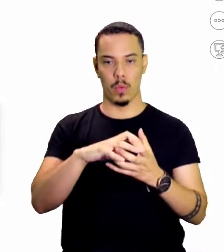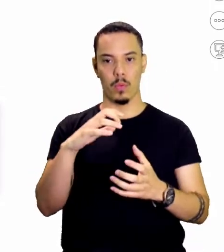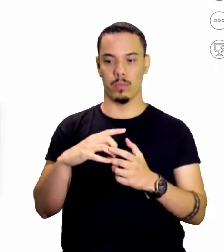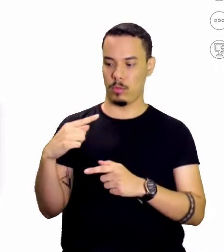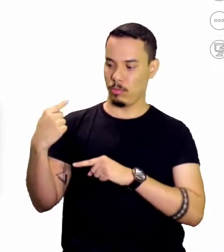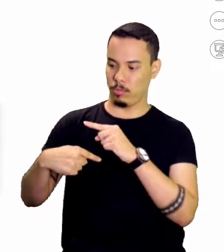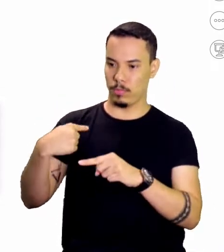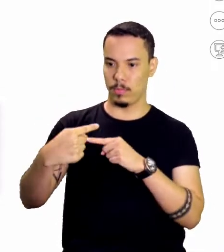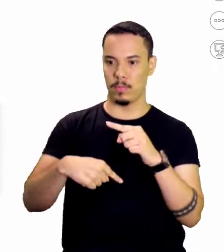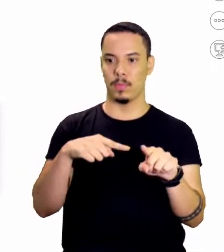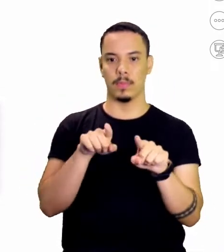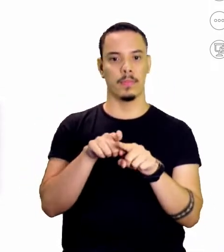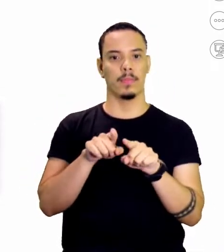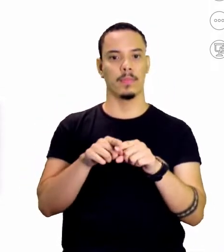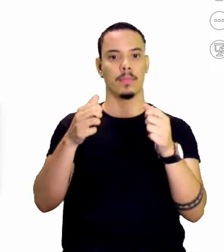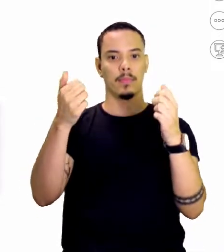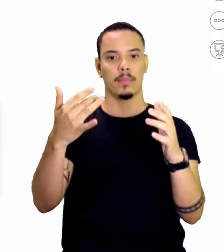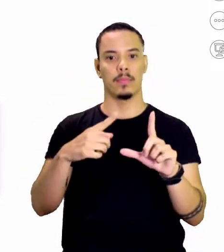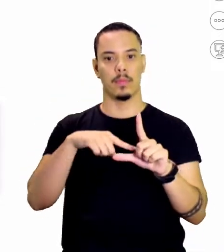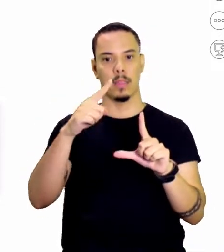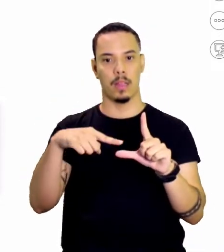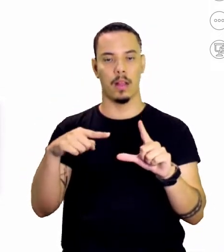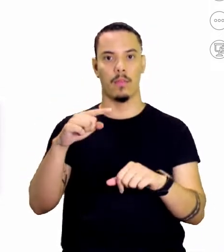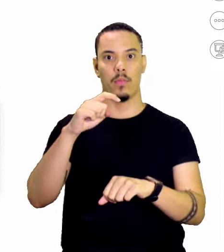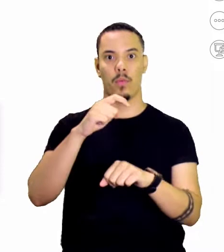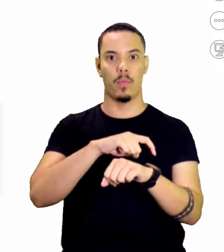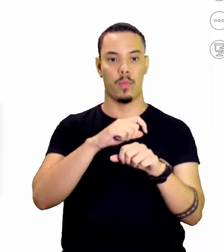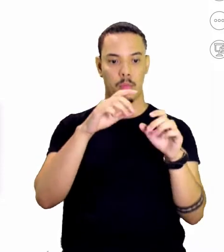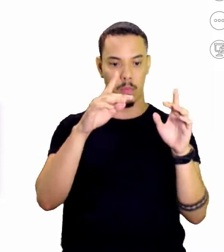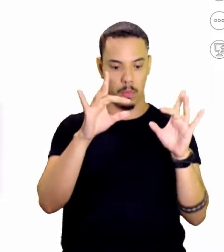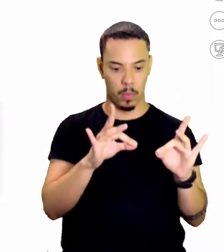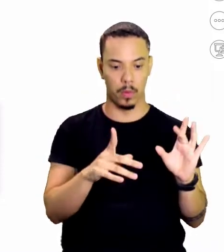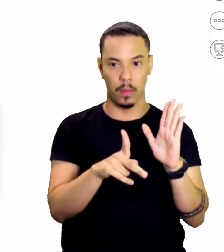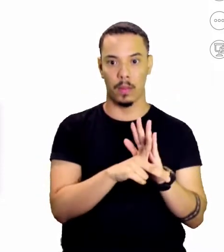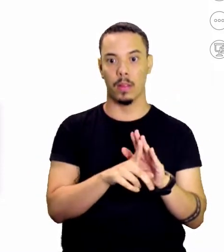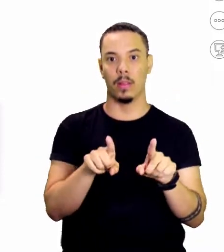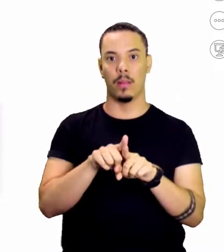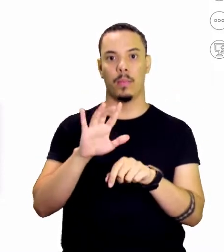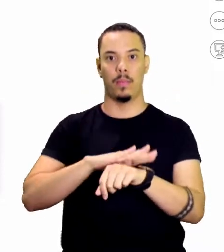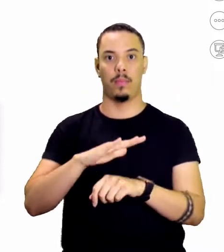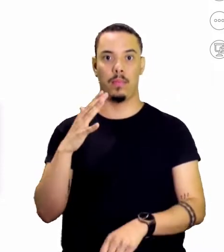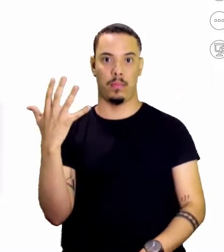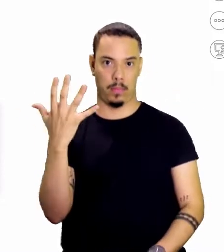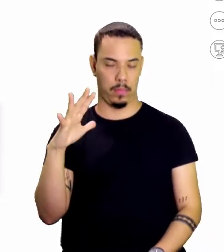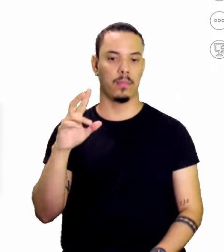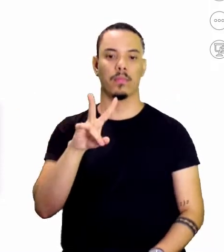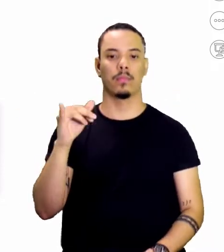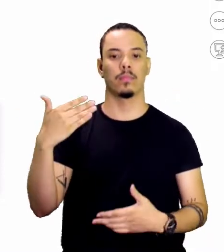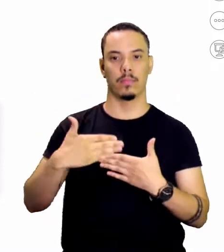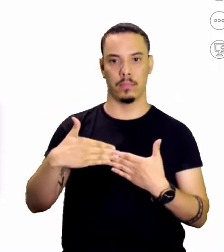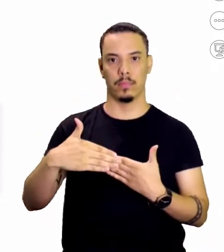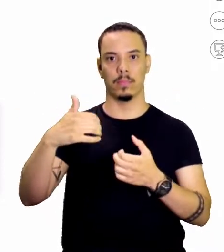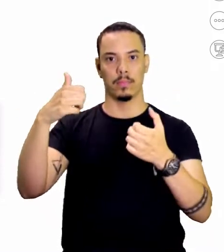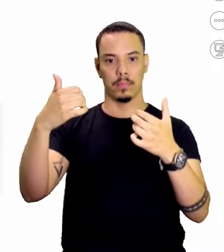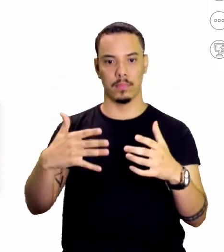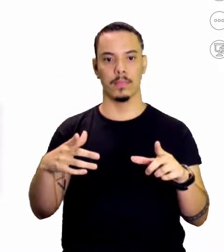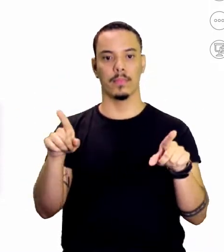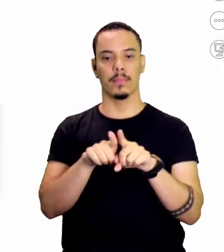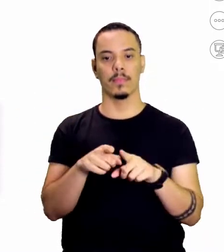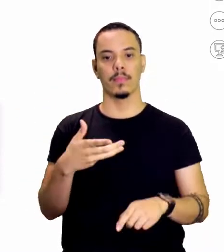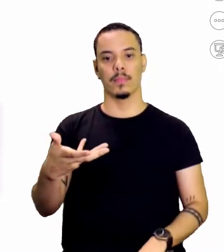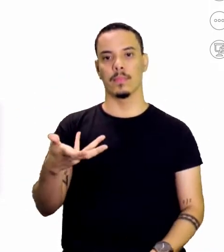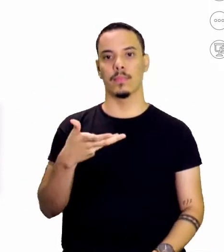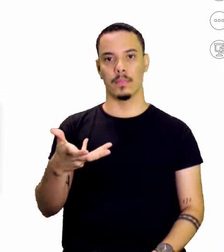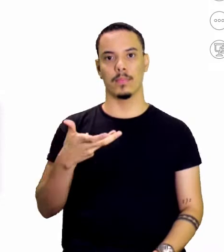vamos falar mais o gráfico de posição tempo que nós falamos na aula passada que nós vamos falar vamos falar também